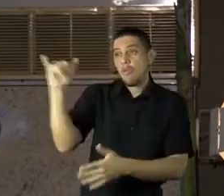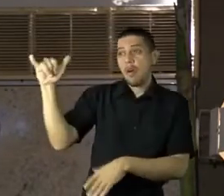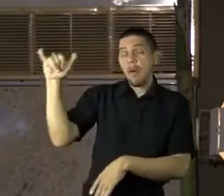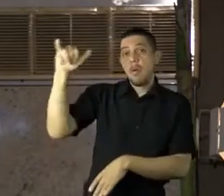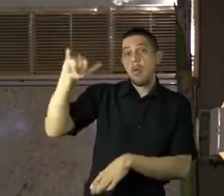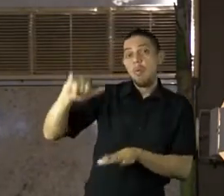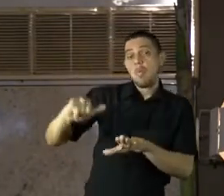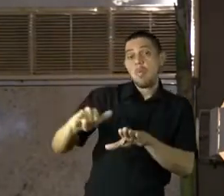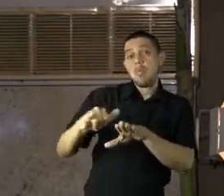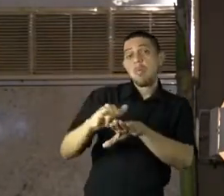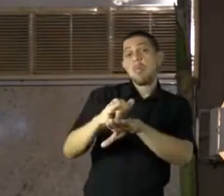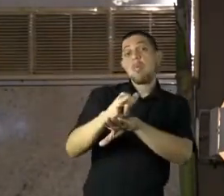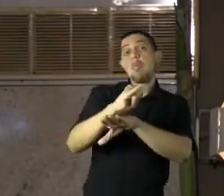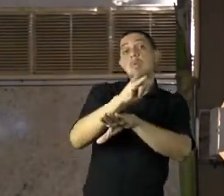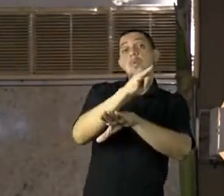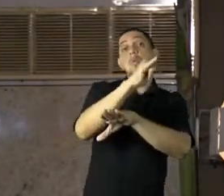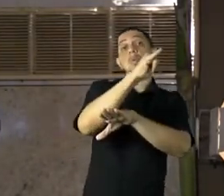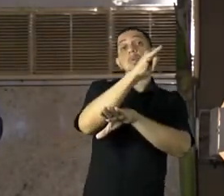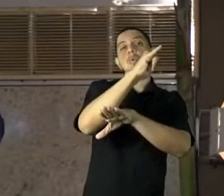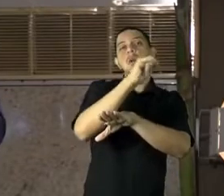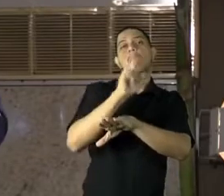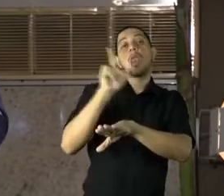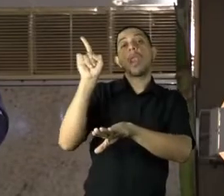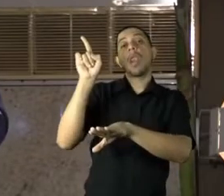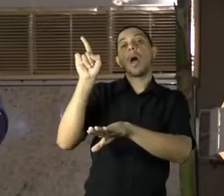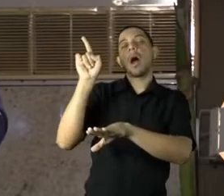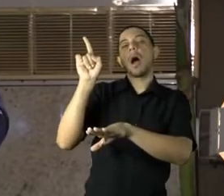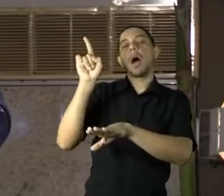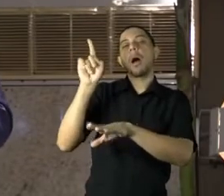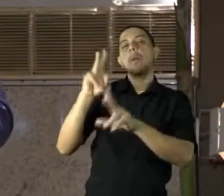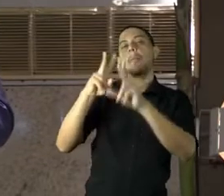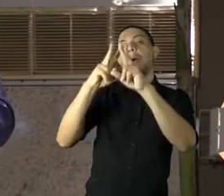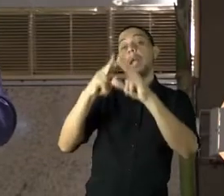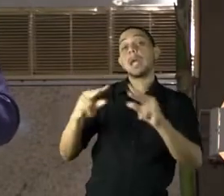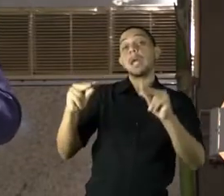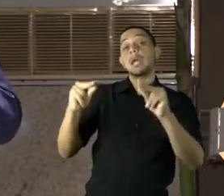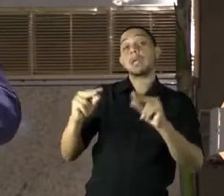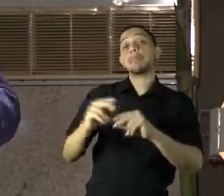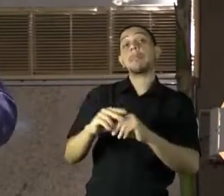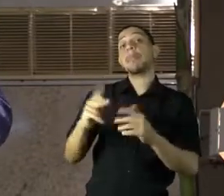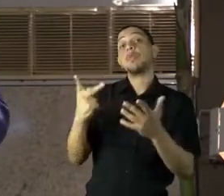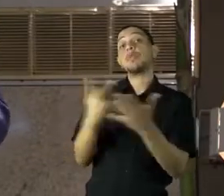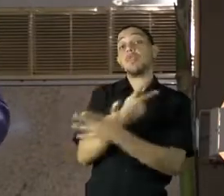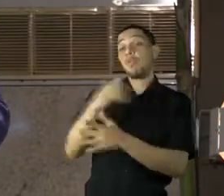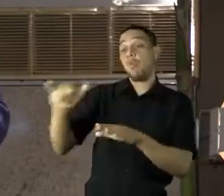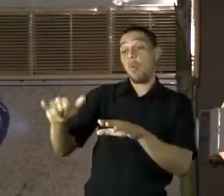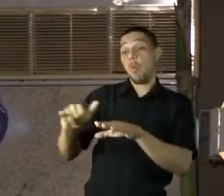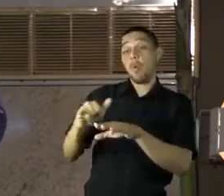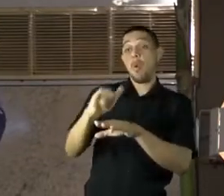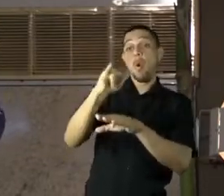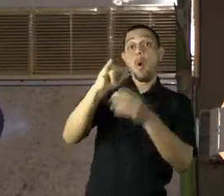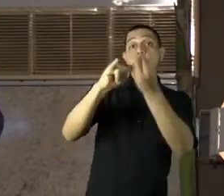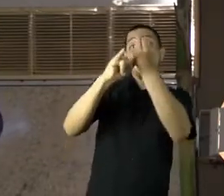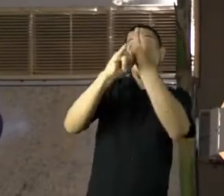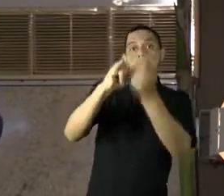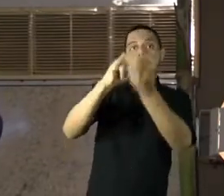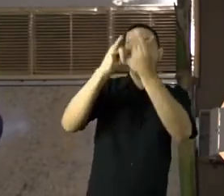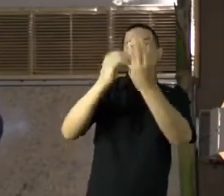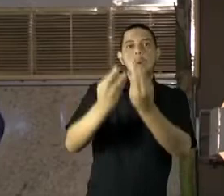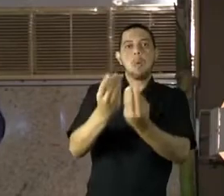ao levantar-se do aeroporto lá em Paris e se incendiou no